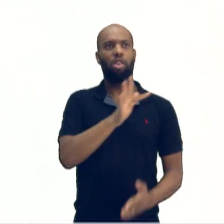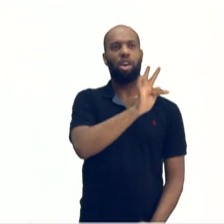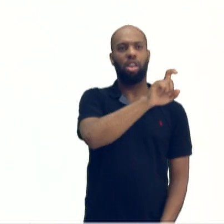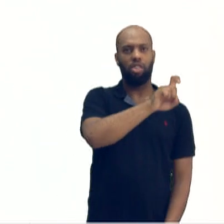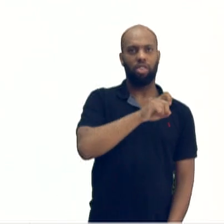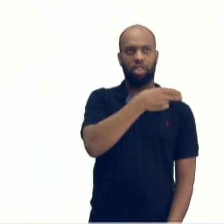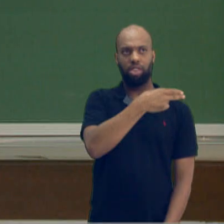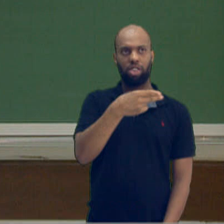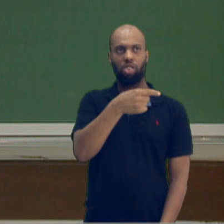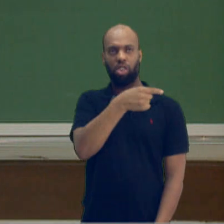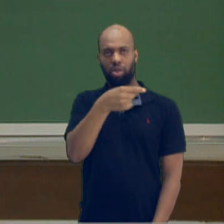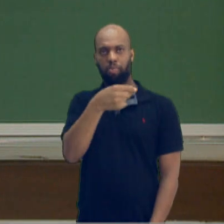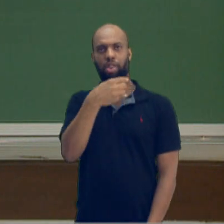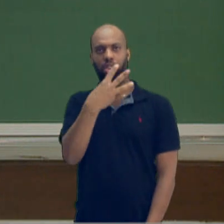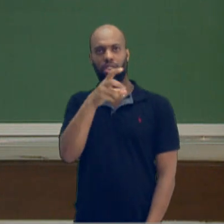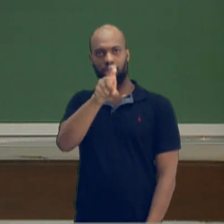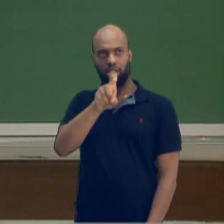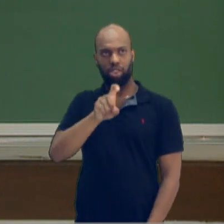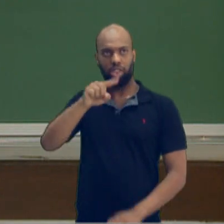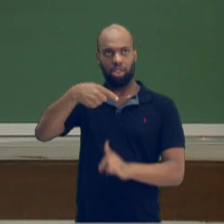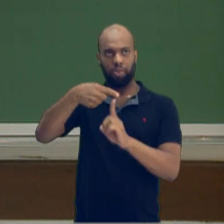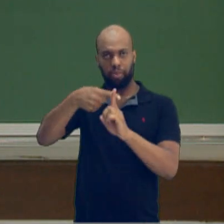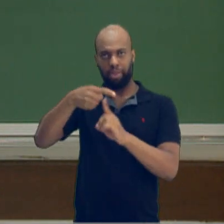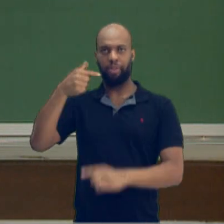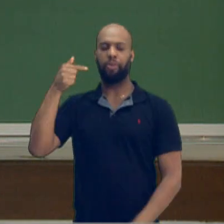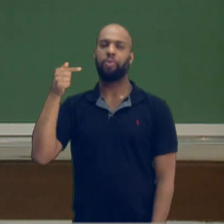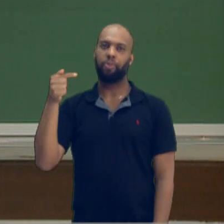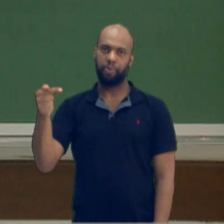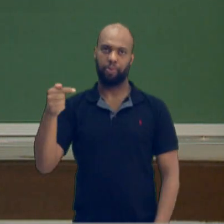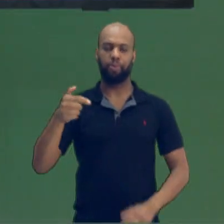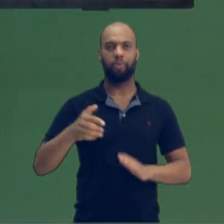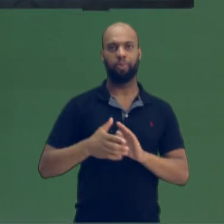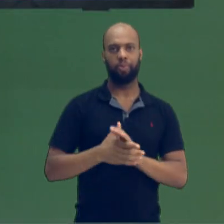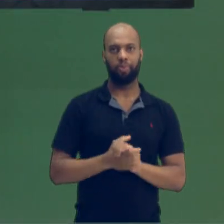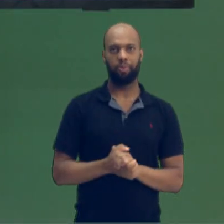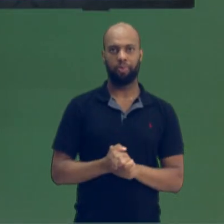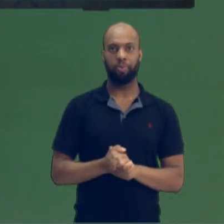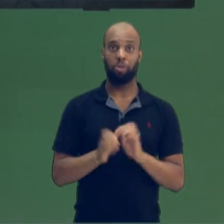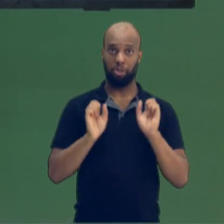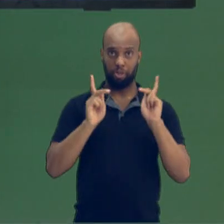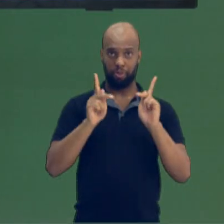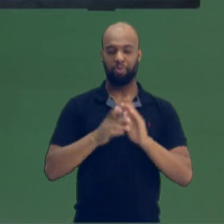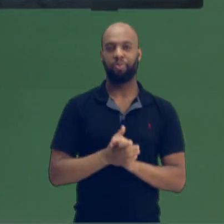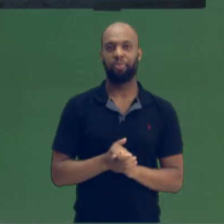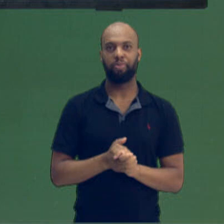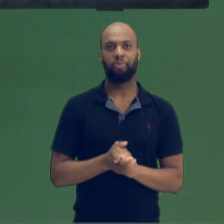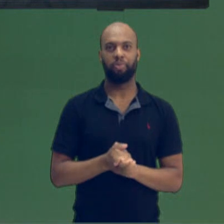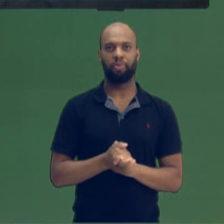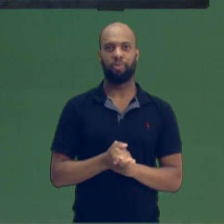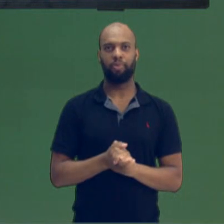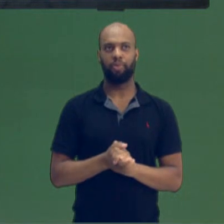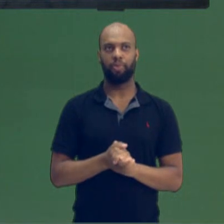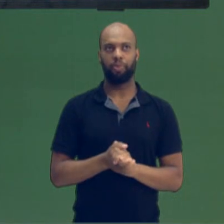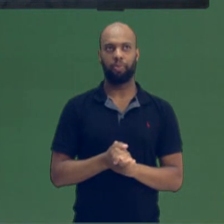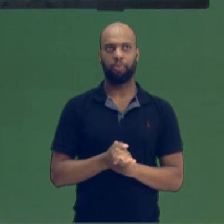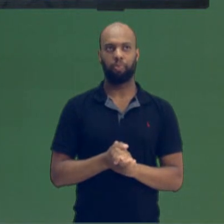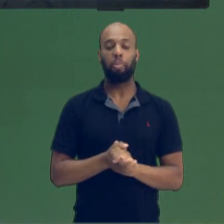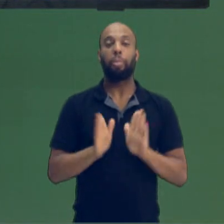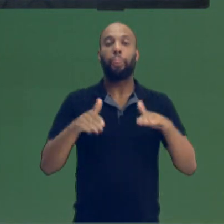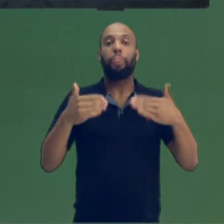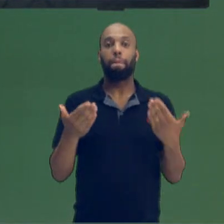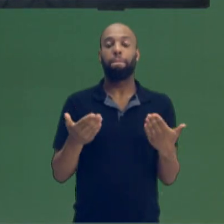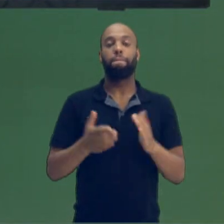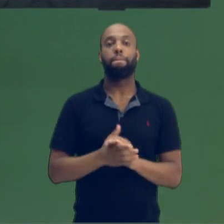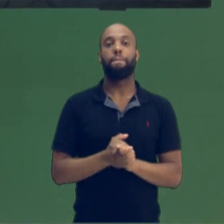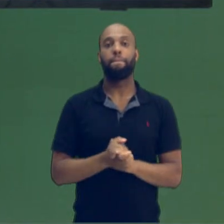tem que a nossa função de x, ela é dada por menos 3x mais 7, perfeito? Muito bem. Bom,